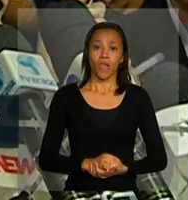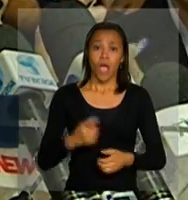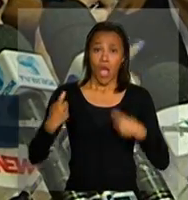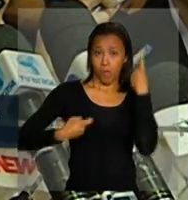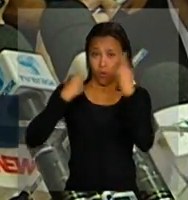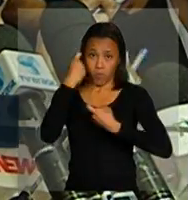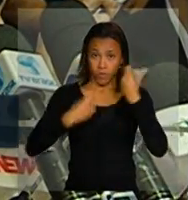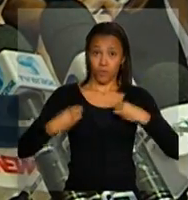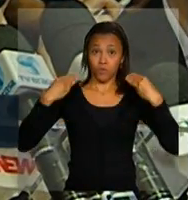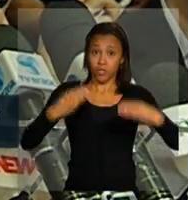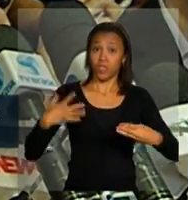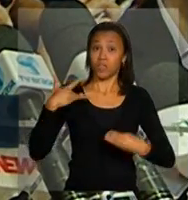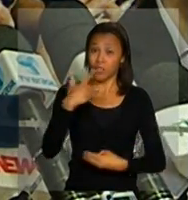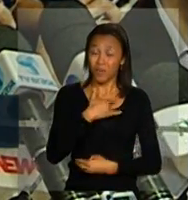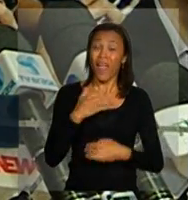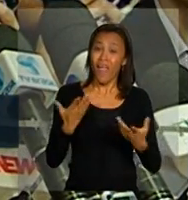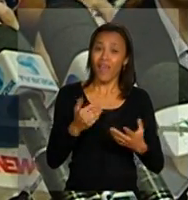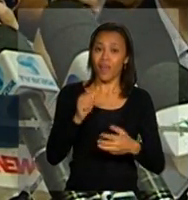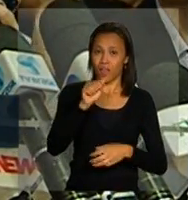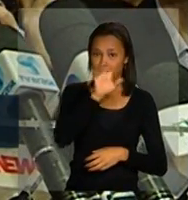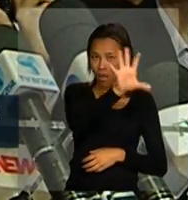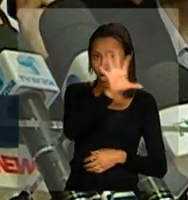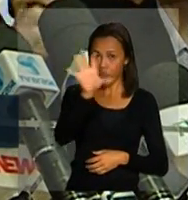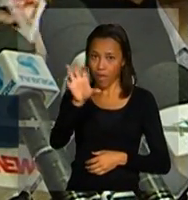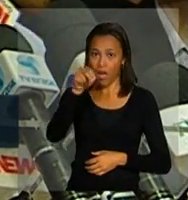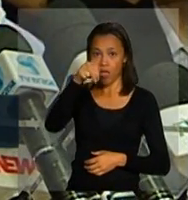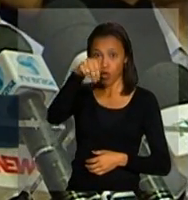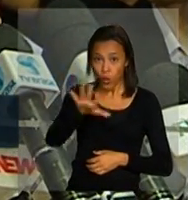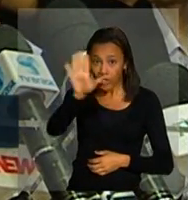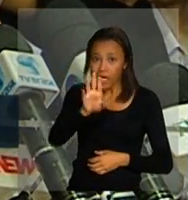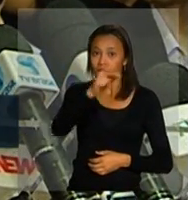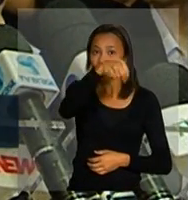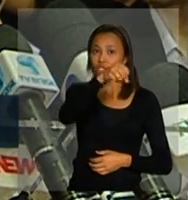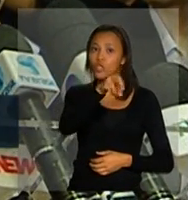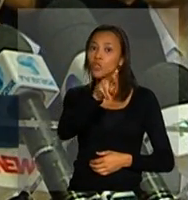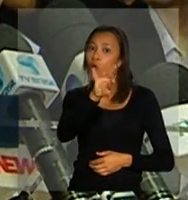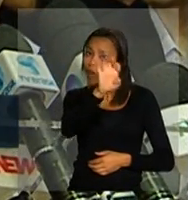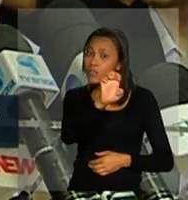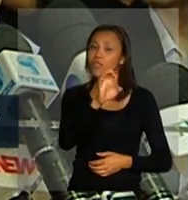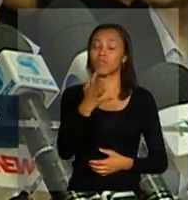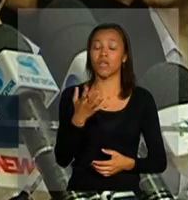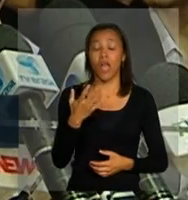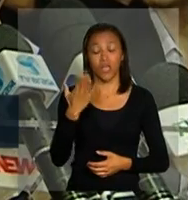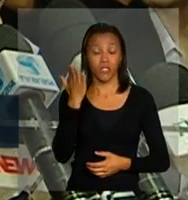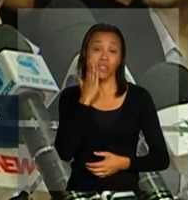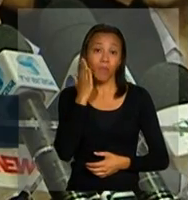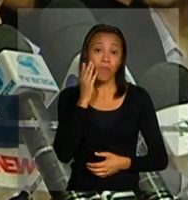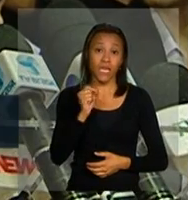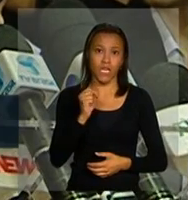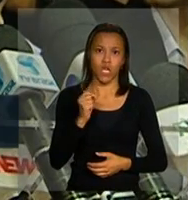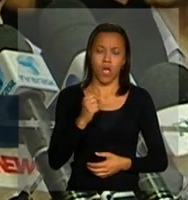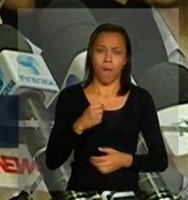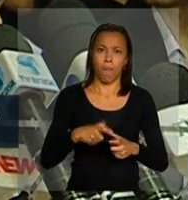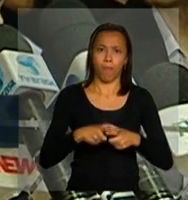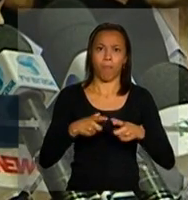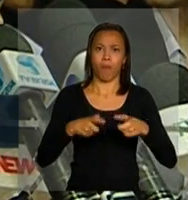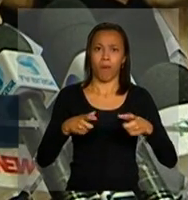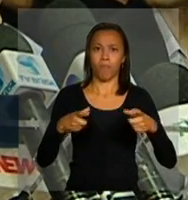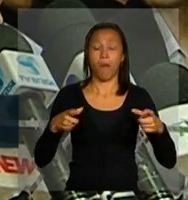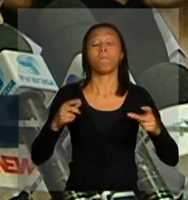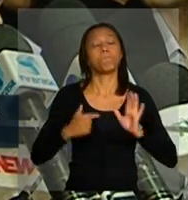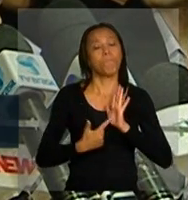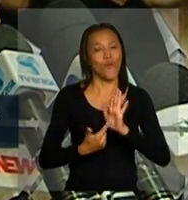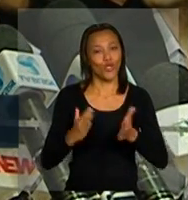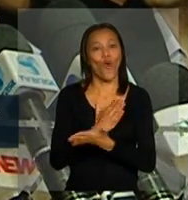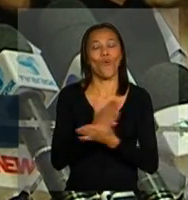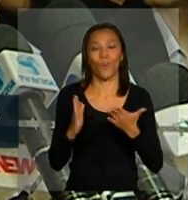com as regiões Norte e Nordeste? Eu diria que a evolução da AIDS no nosso país mostra que em algumas